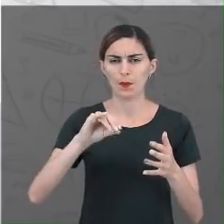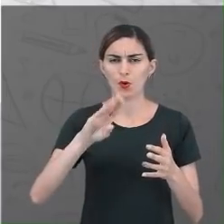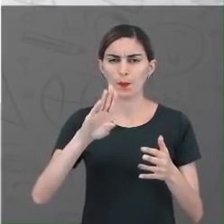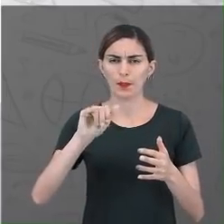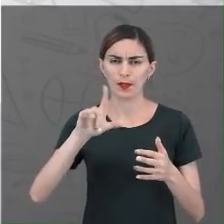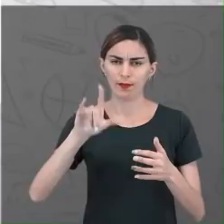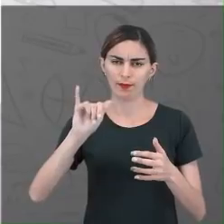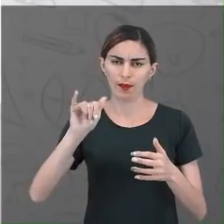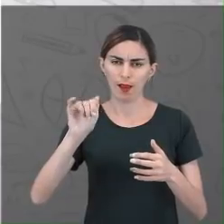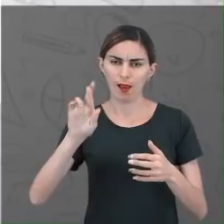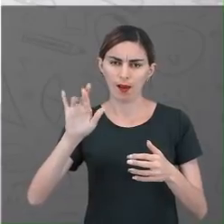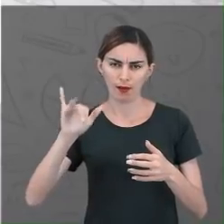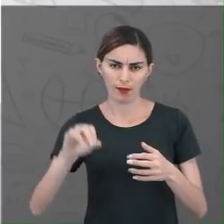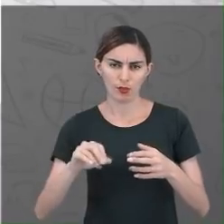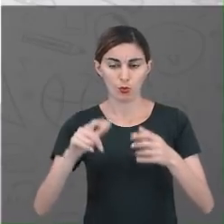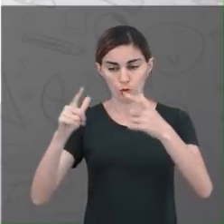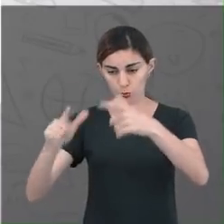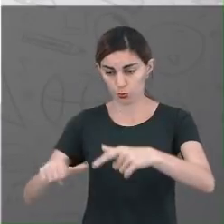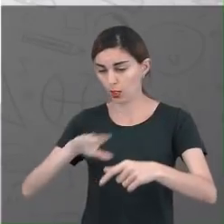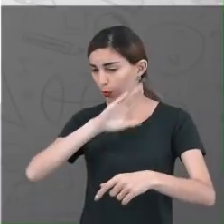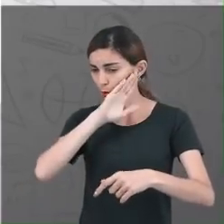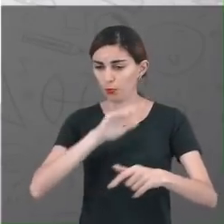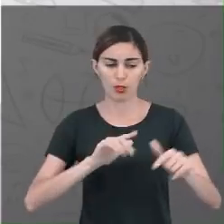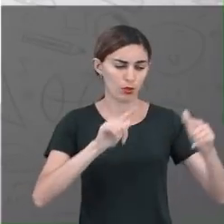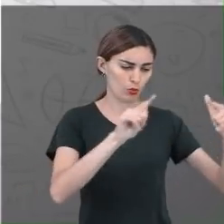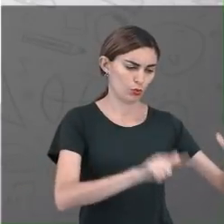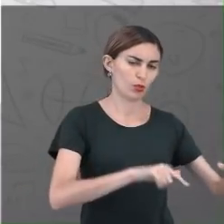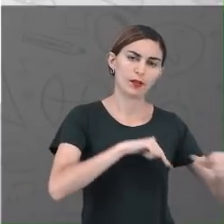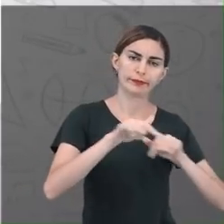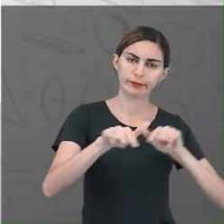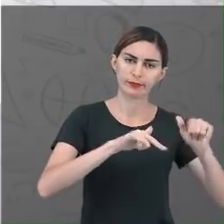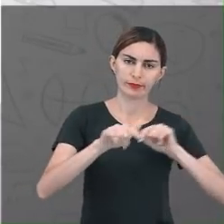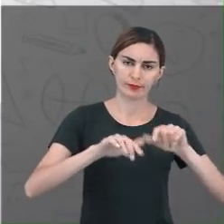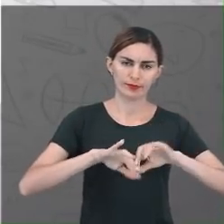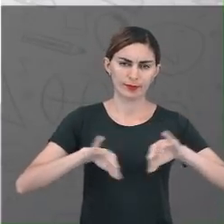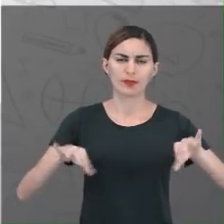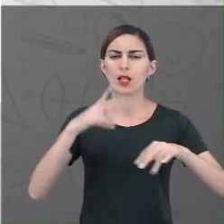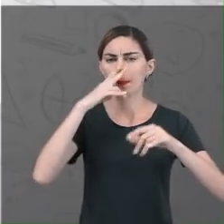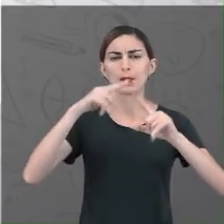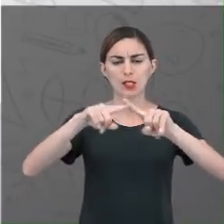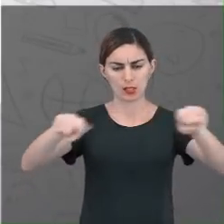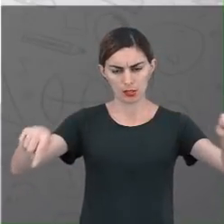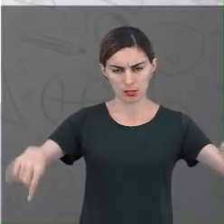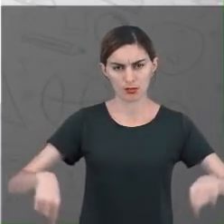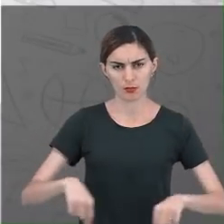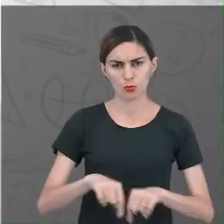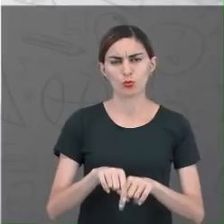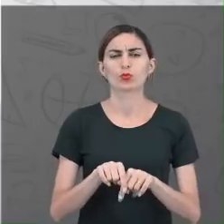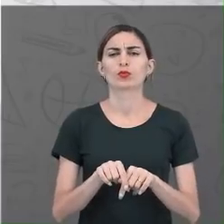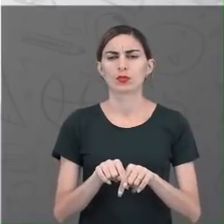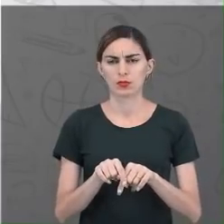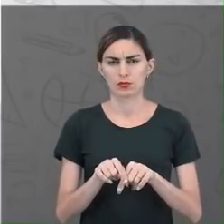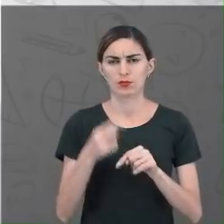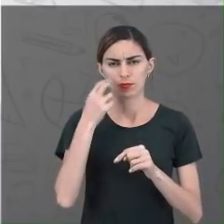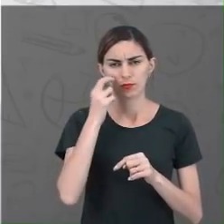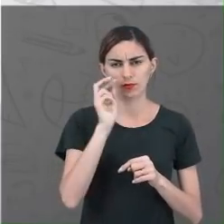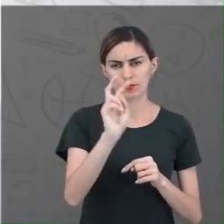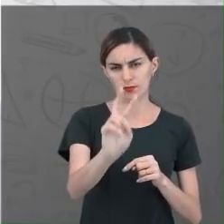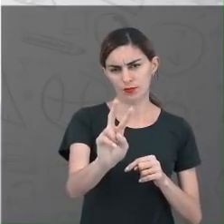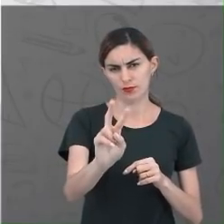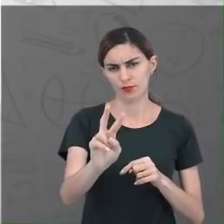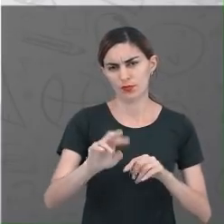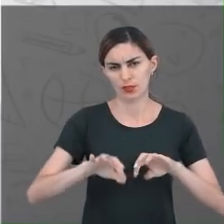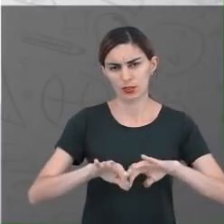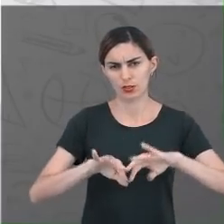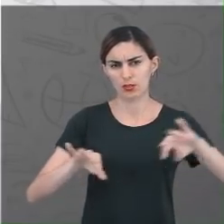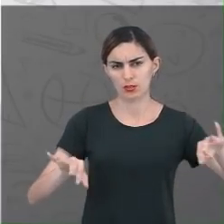distinção entre o espaço de dormir e o espaço de trabalhar. Esse é o mesmo ambiente visto de outro ângulo, observando aqui um destaque para o espaço de